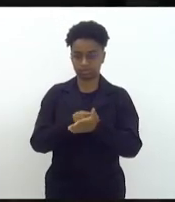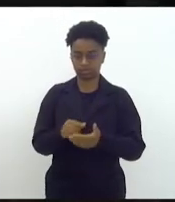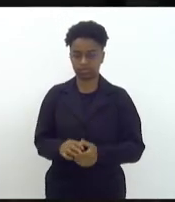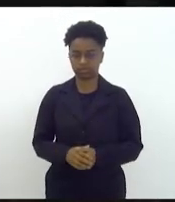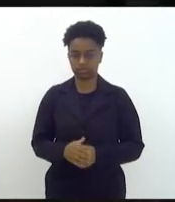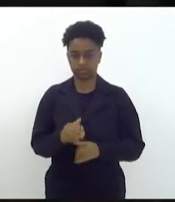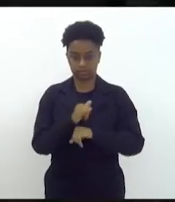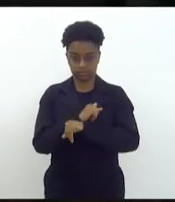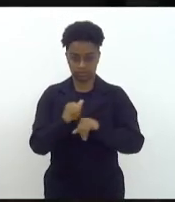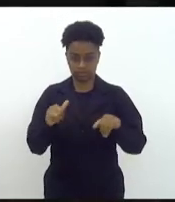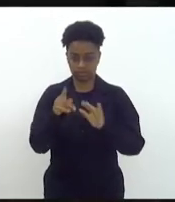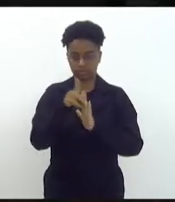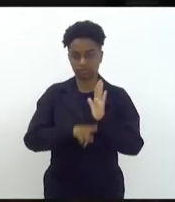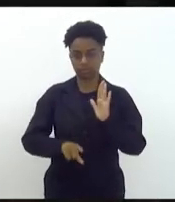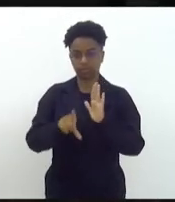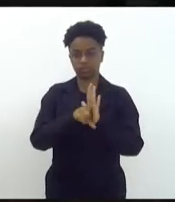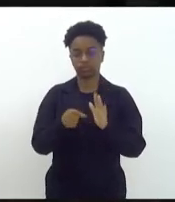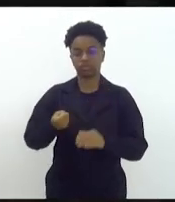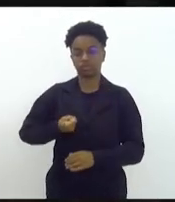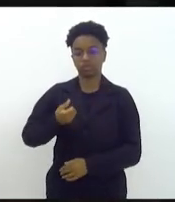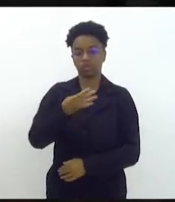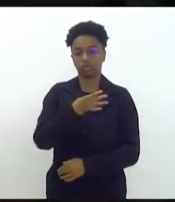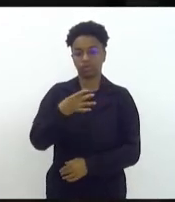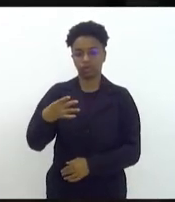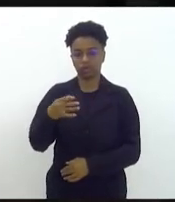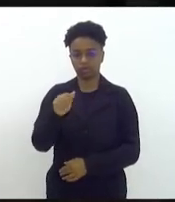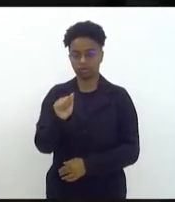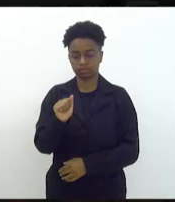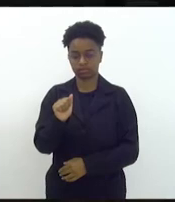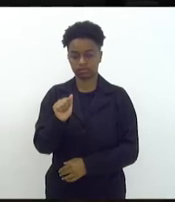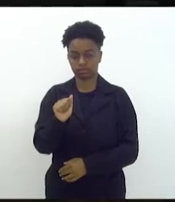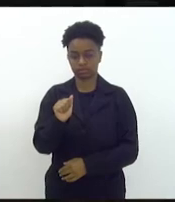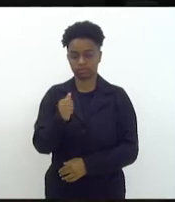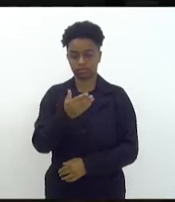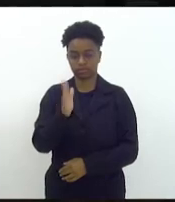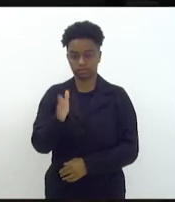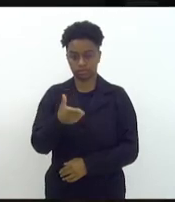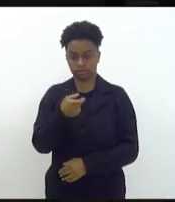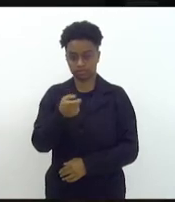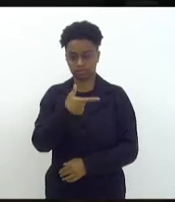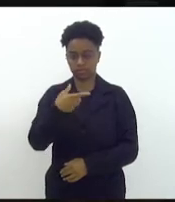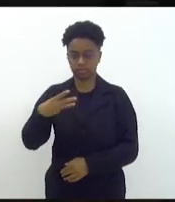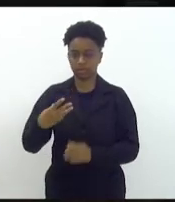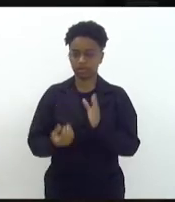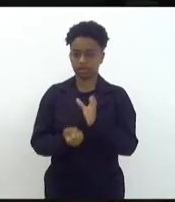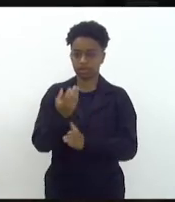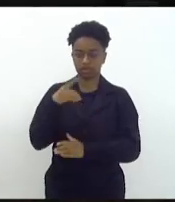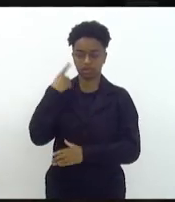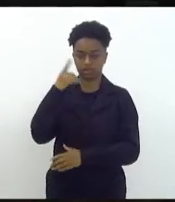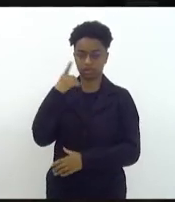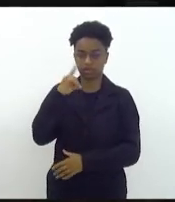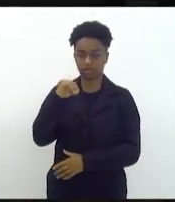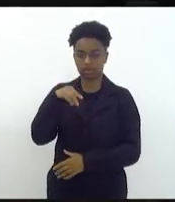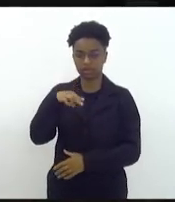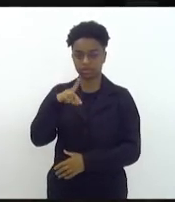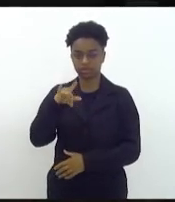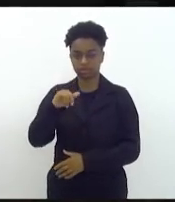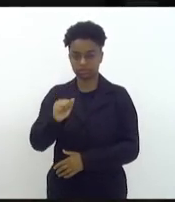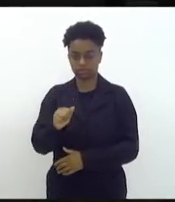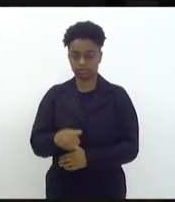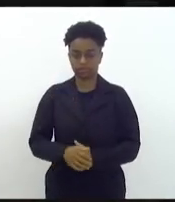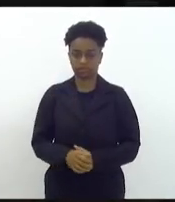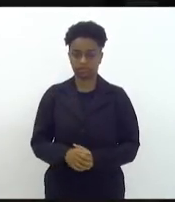anuncio projeto de lei número 44 a de 2023 autoriza deputada índia armelau